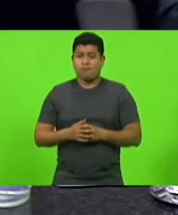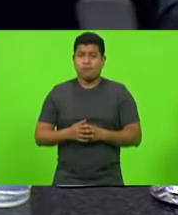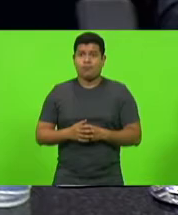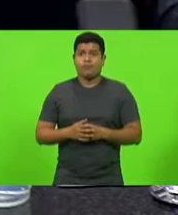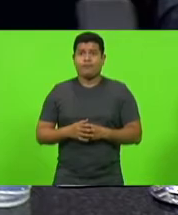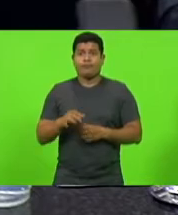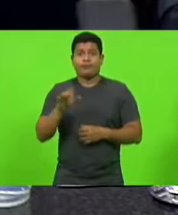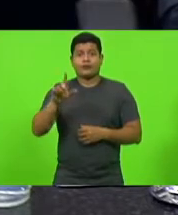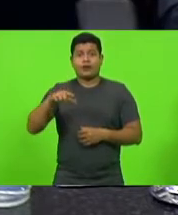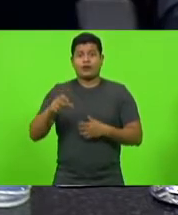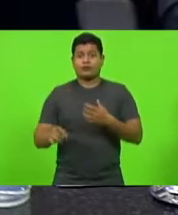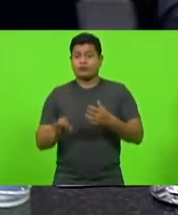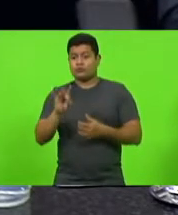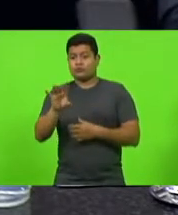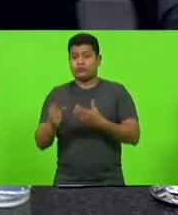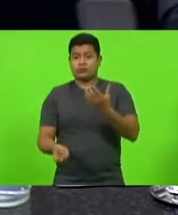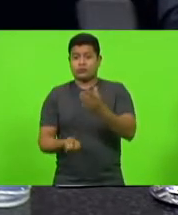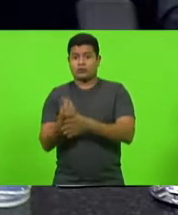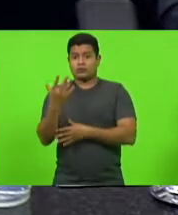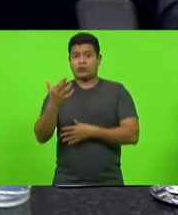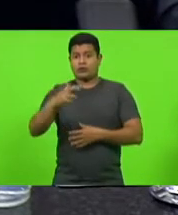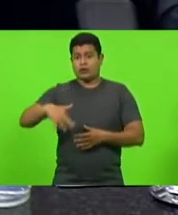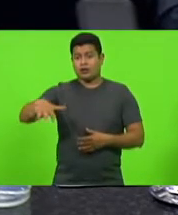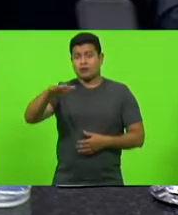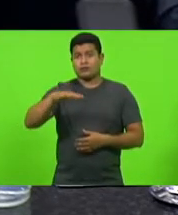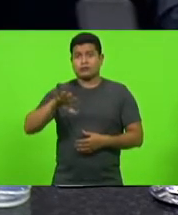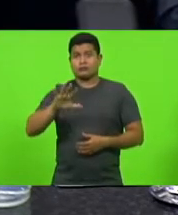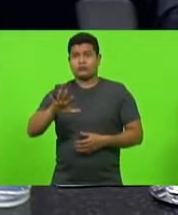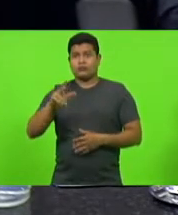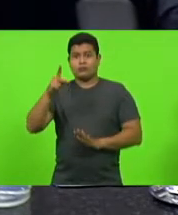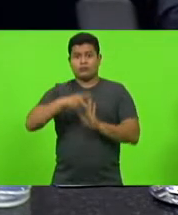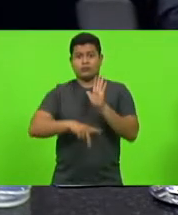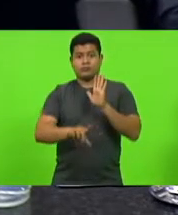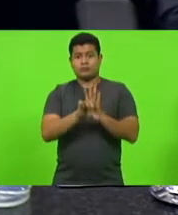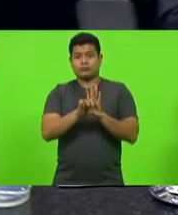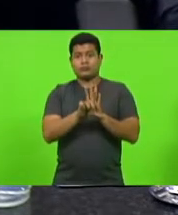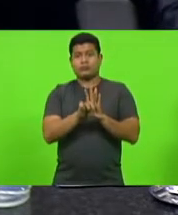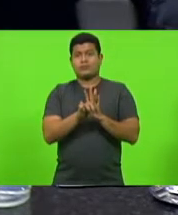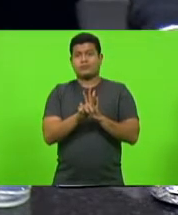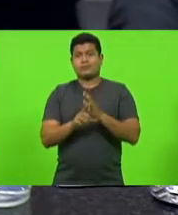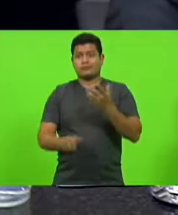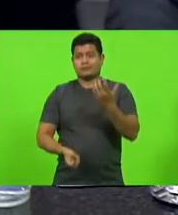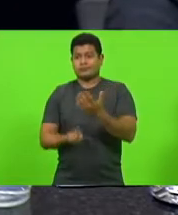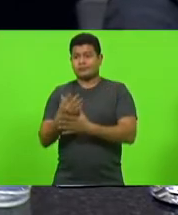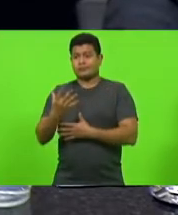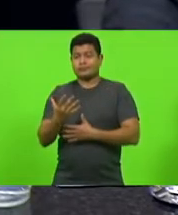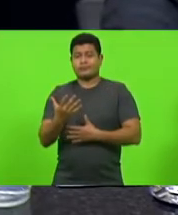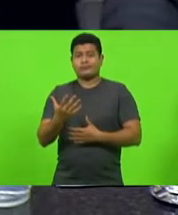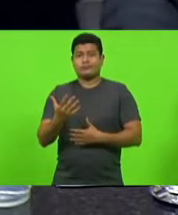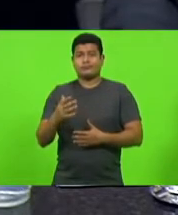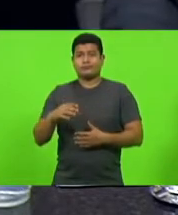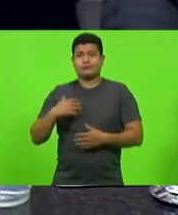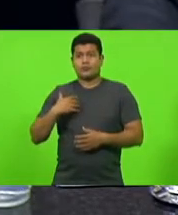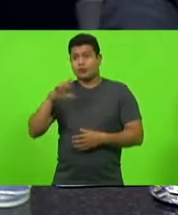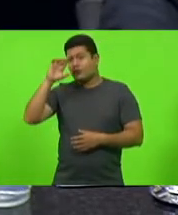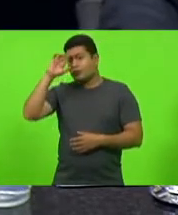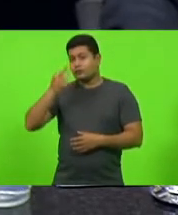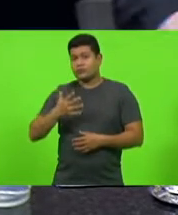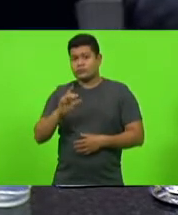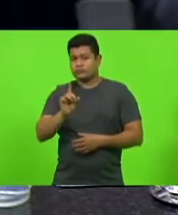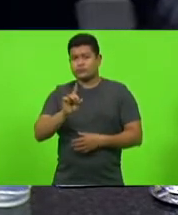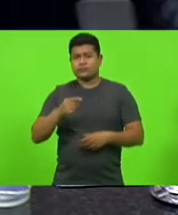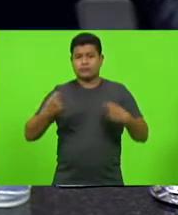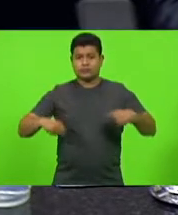não é só criar a região, senhor presidente. Não é só fazer um projeto de lei que cria a região, que ela por si só se resolve. É preciso